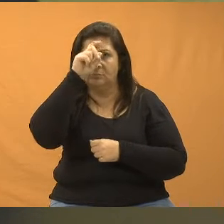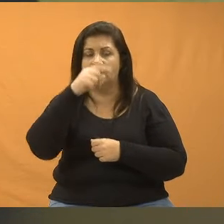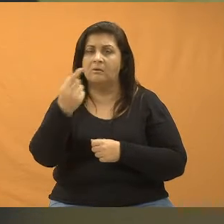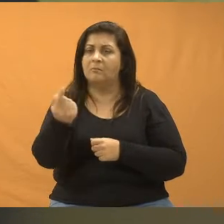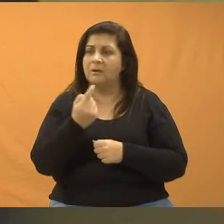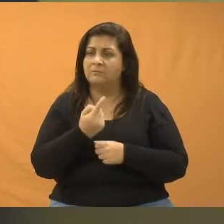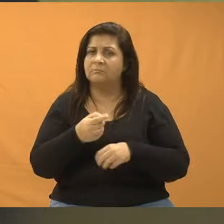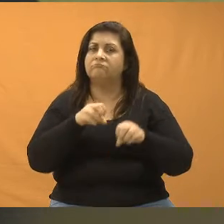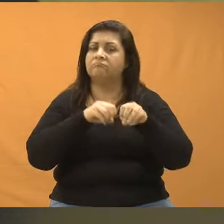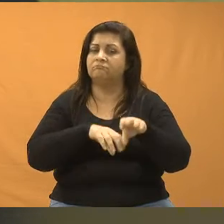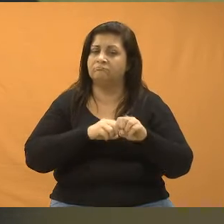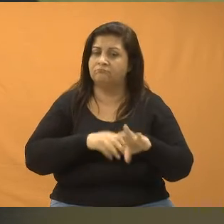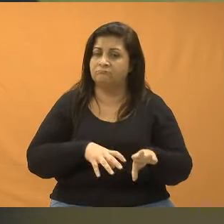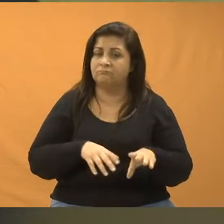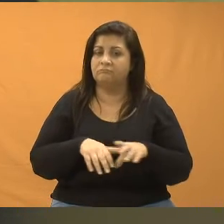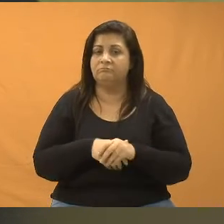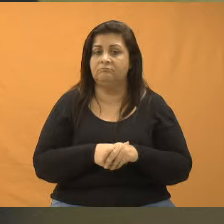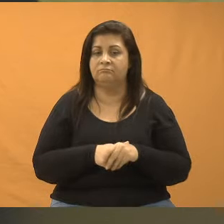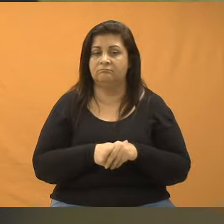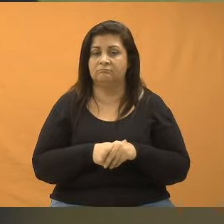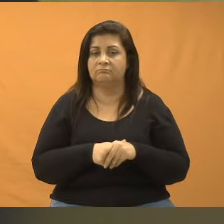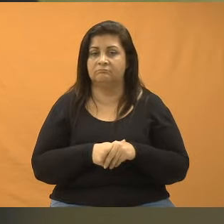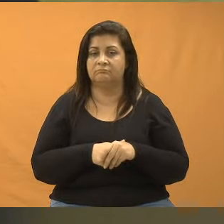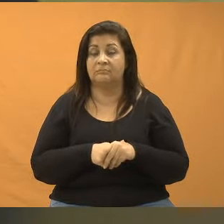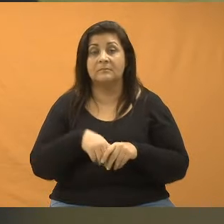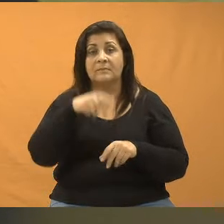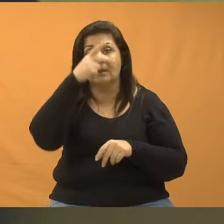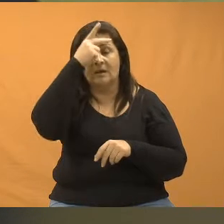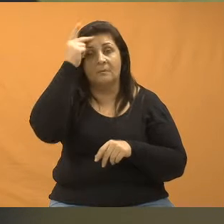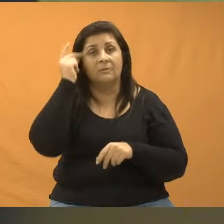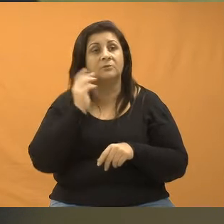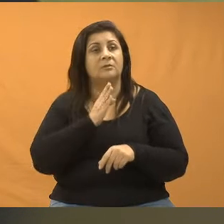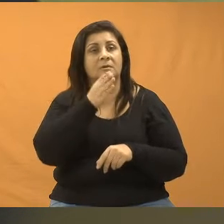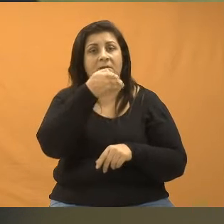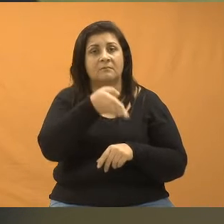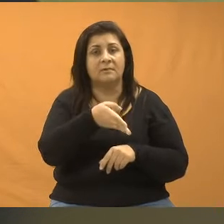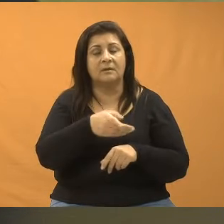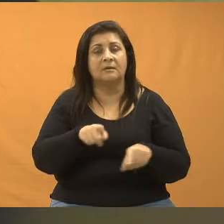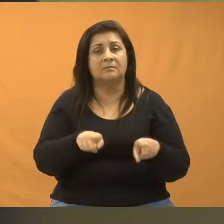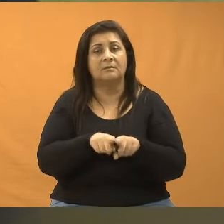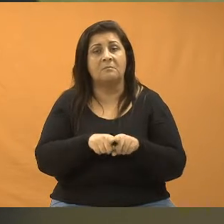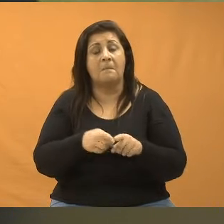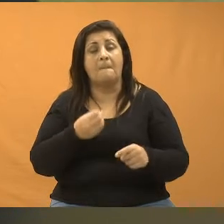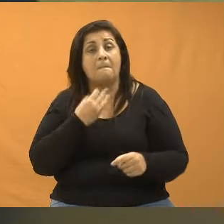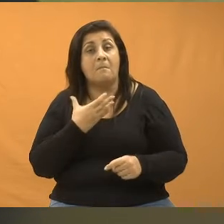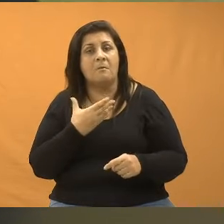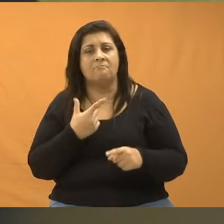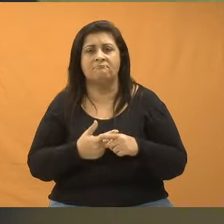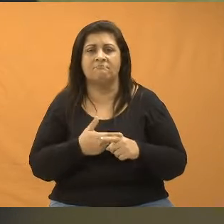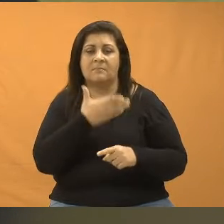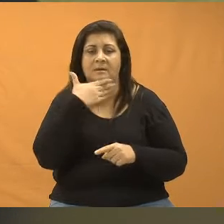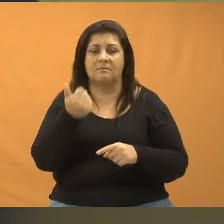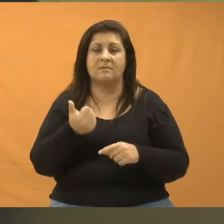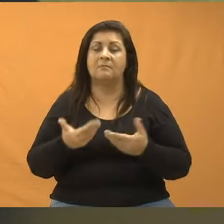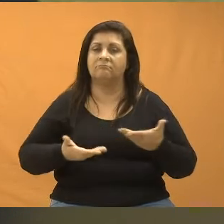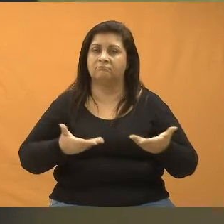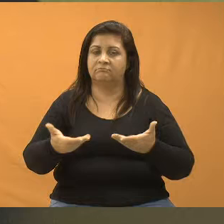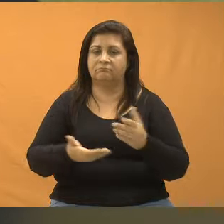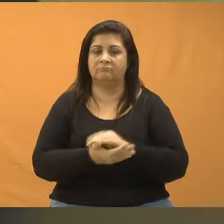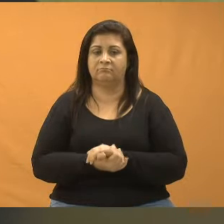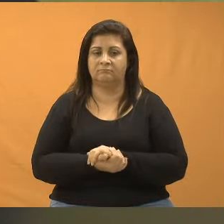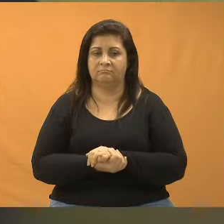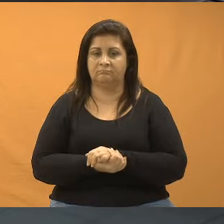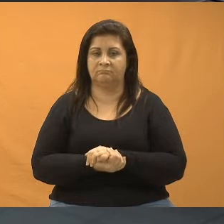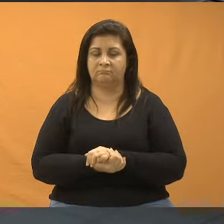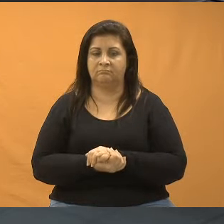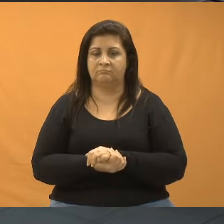de ensino, e que os atendidos pela Santa Casa sejam beneficiados com uma melhora no atendimento. Isso é